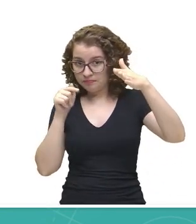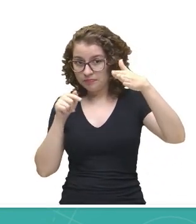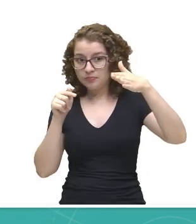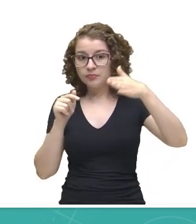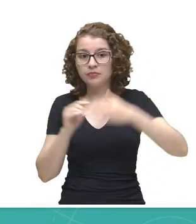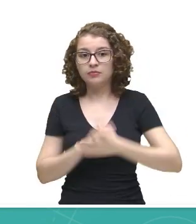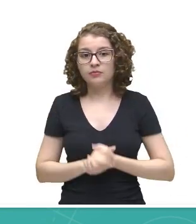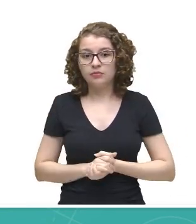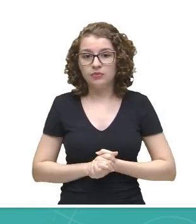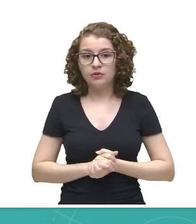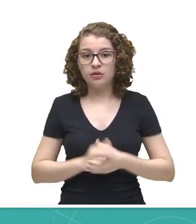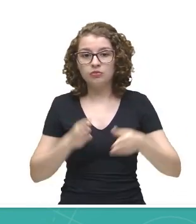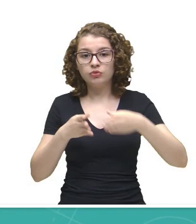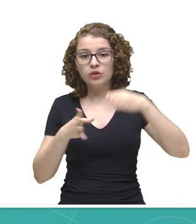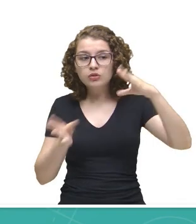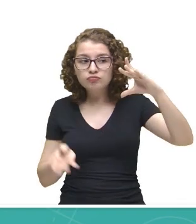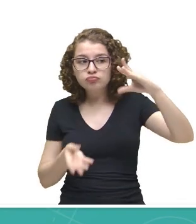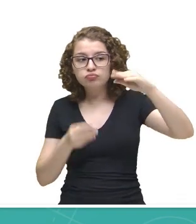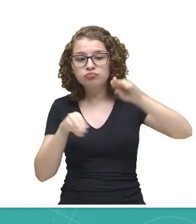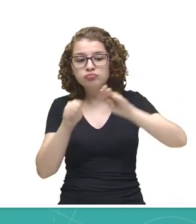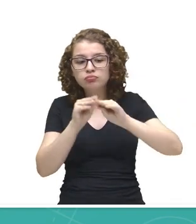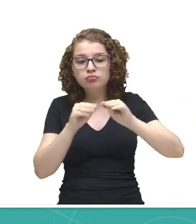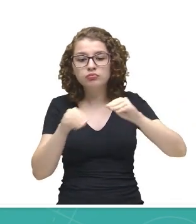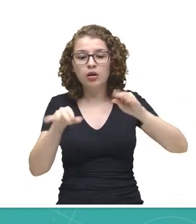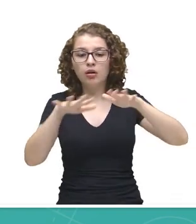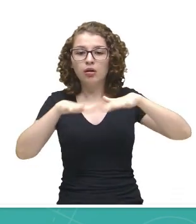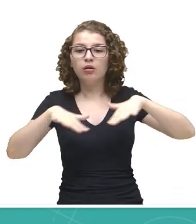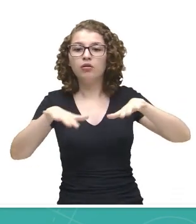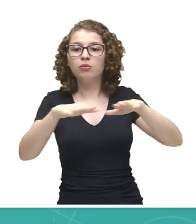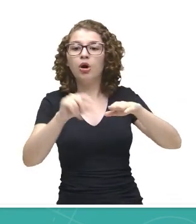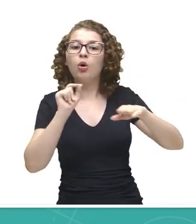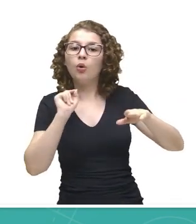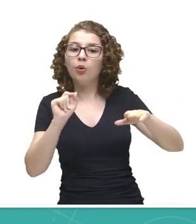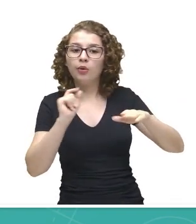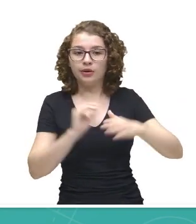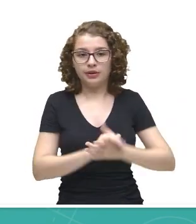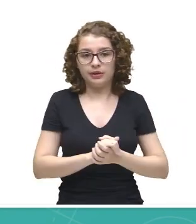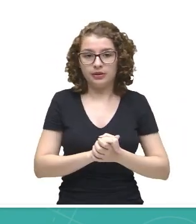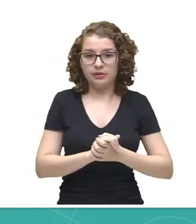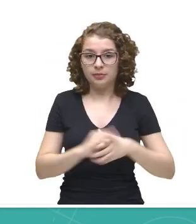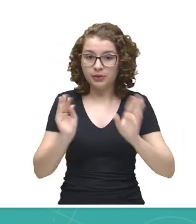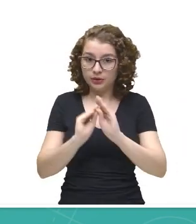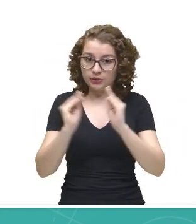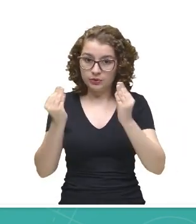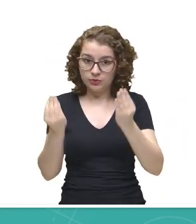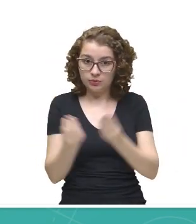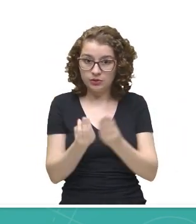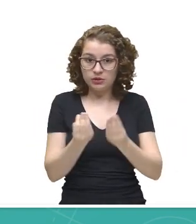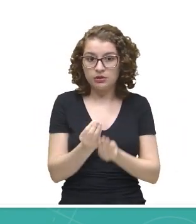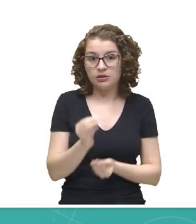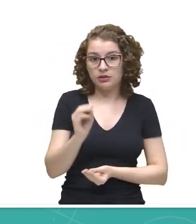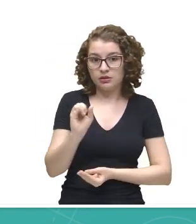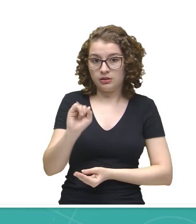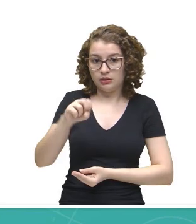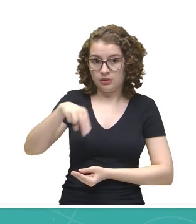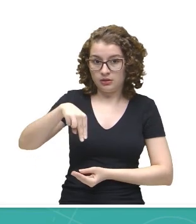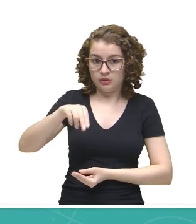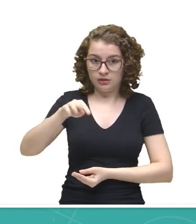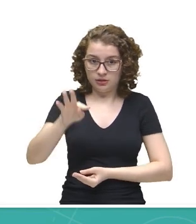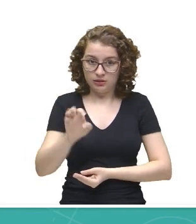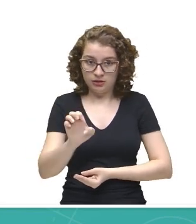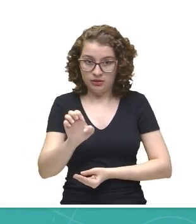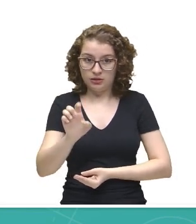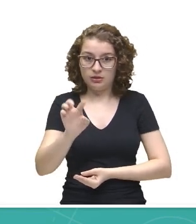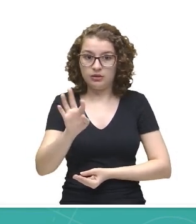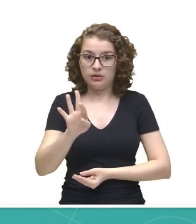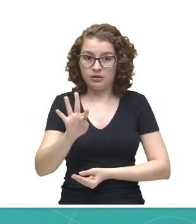os espaços são preenchidos por quê, né? Pela substância intercelular ou pela matriz celular?